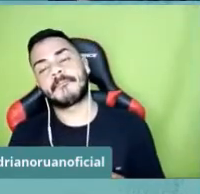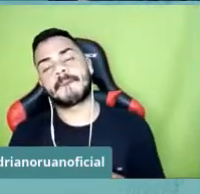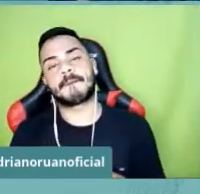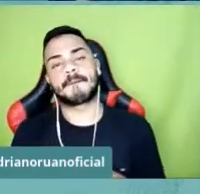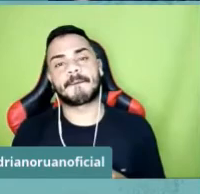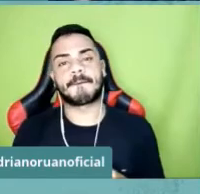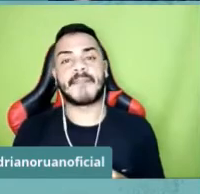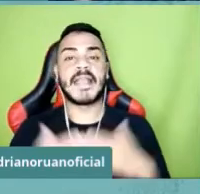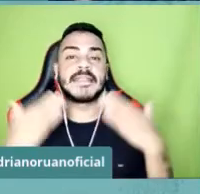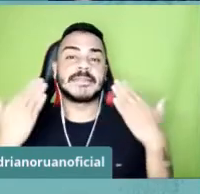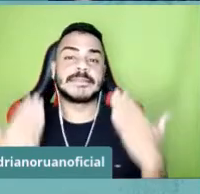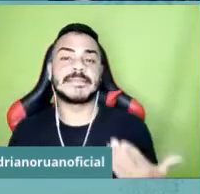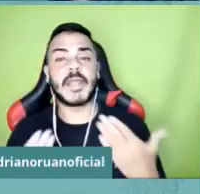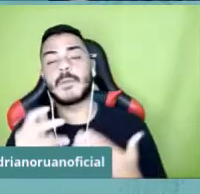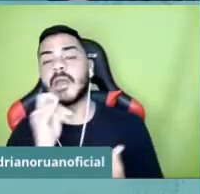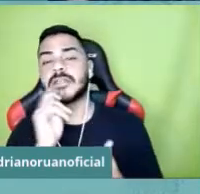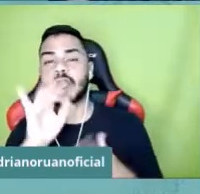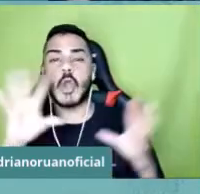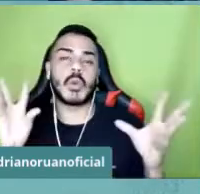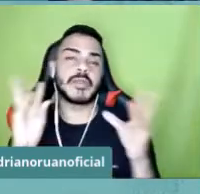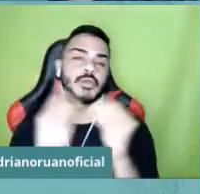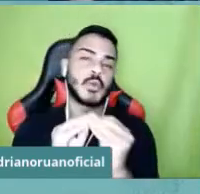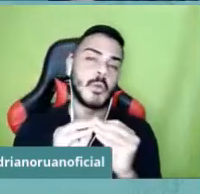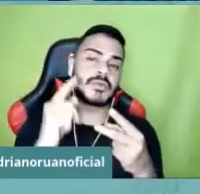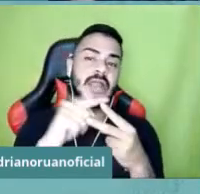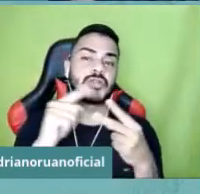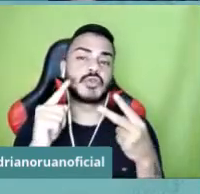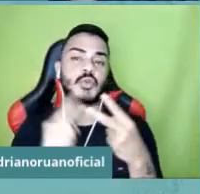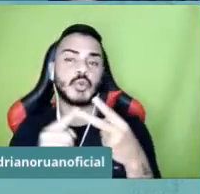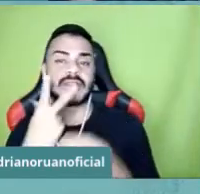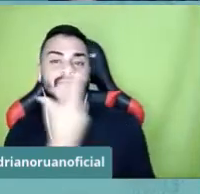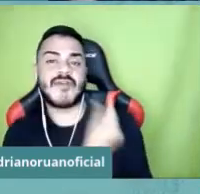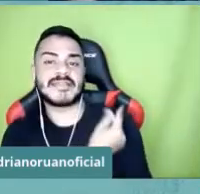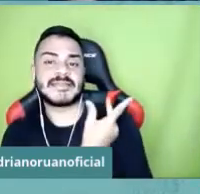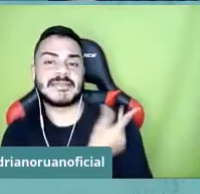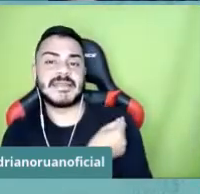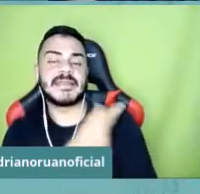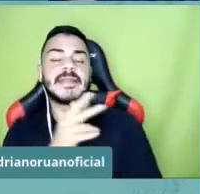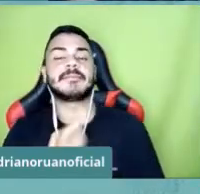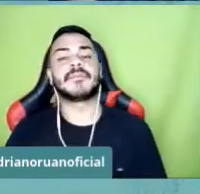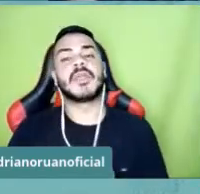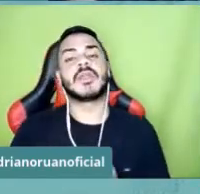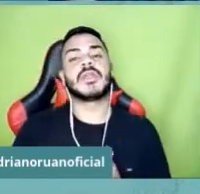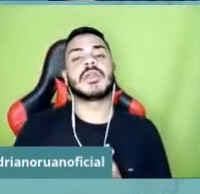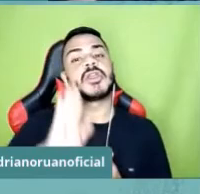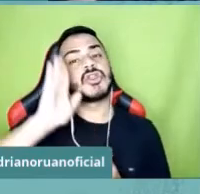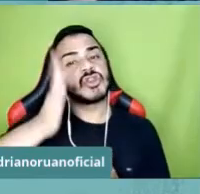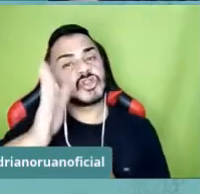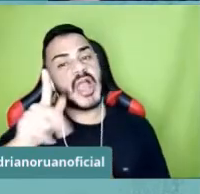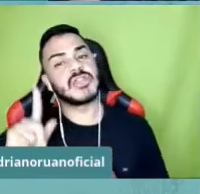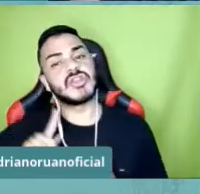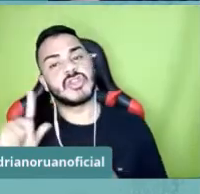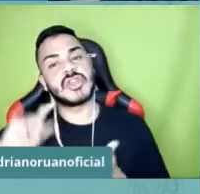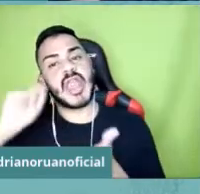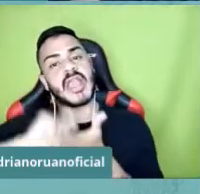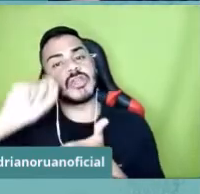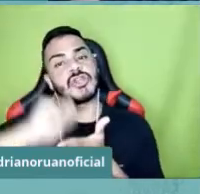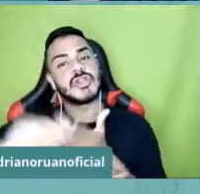Então, aqui é só um resuminho das duas vacinas que já tinham um registro